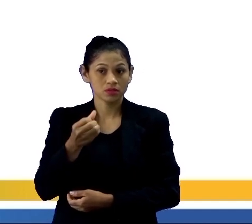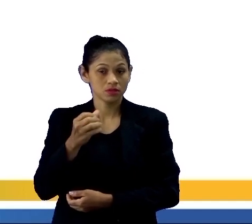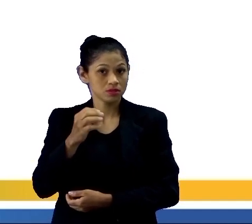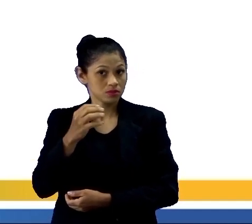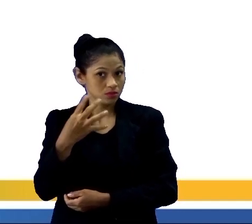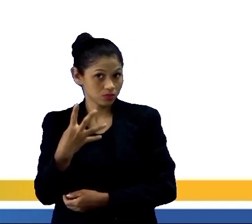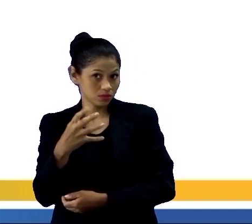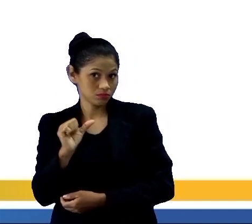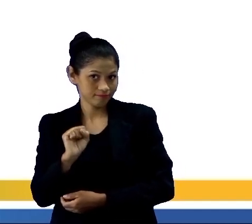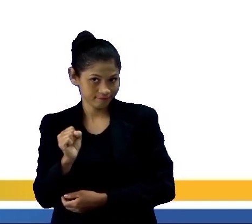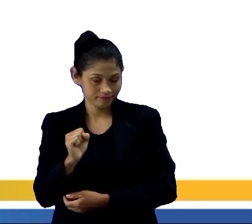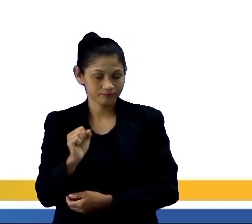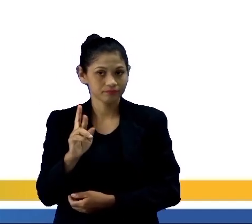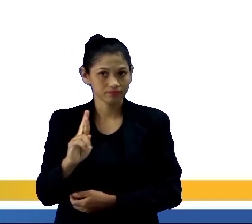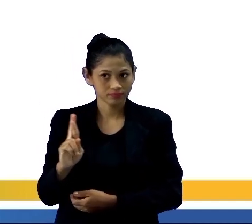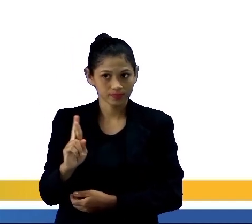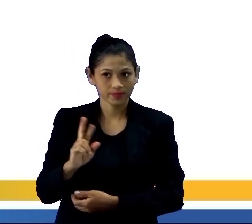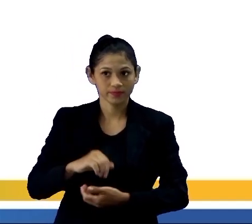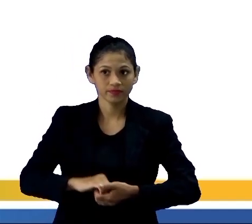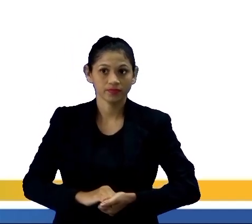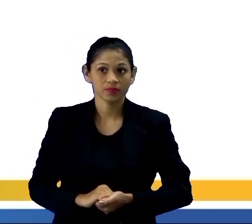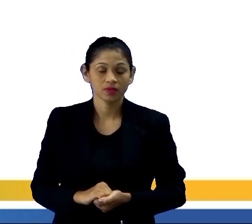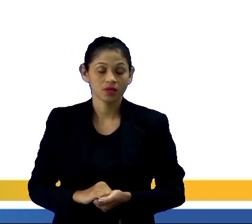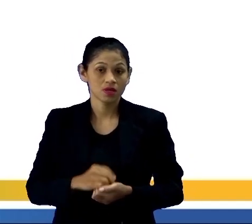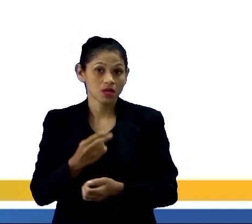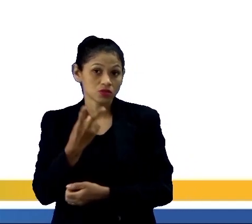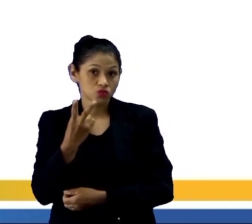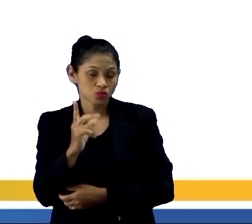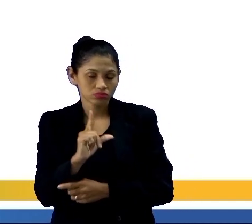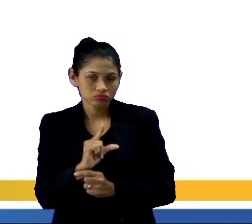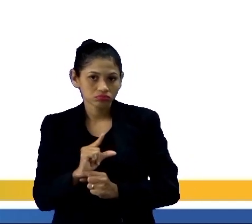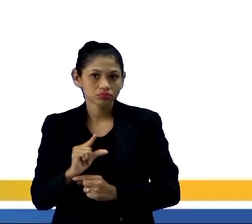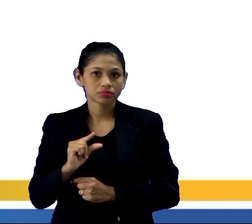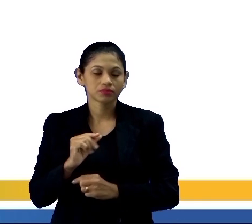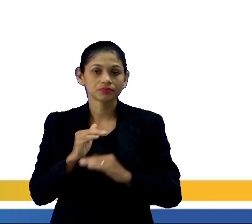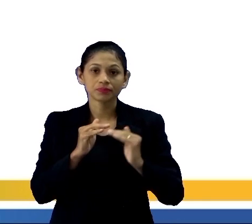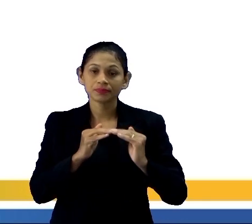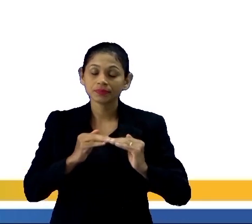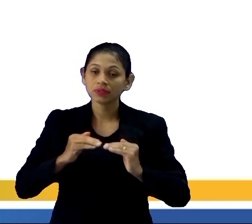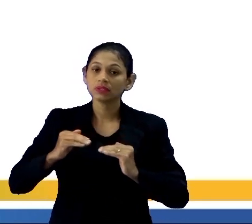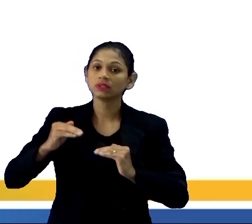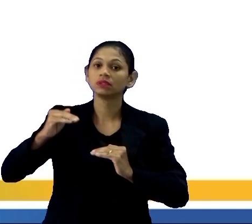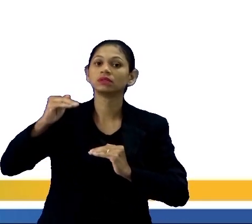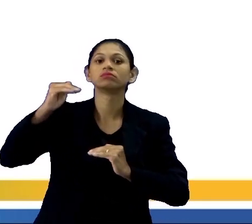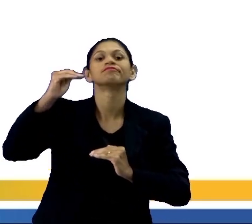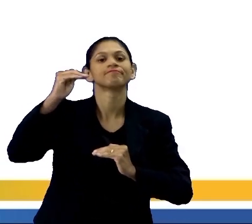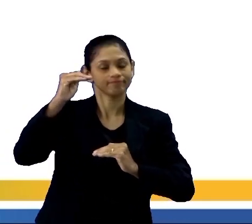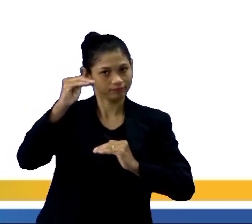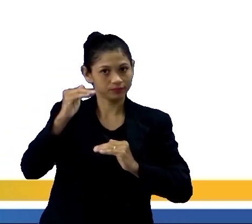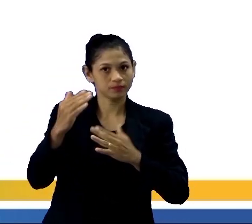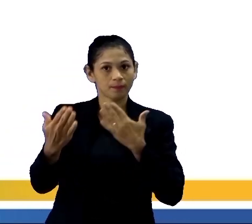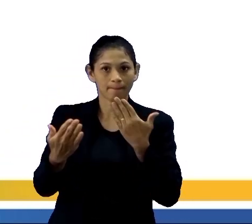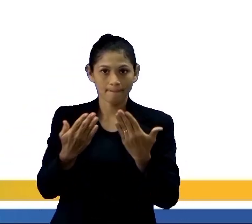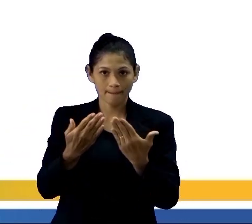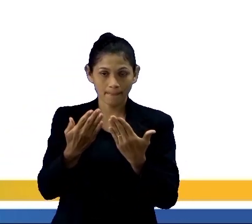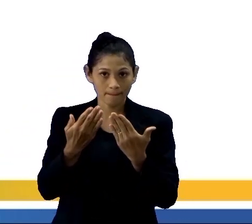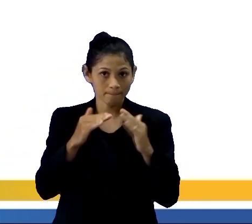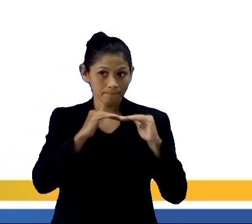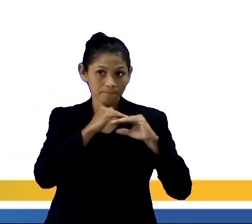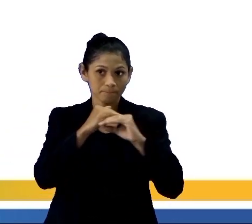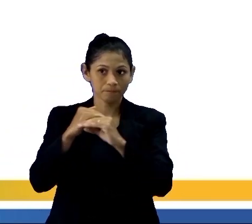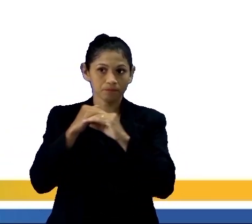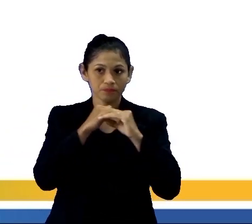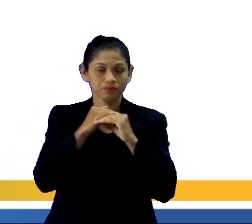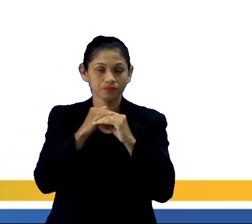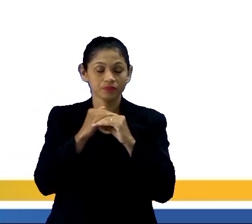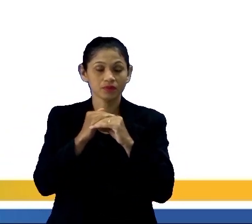R$ 48,00. As duas aumentam proporcionalmente. Repare que dividindo a segunda